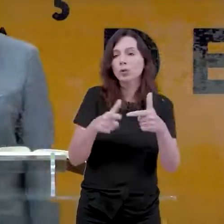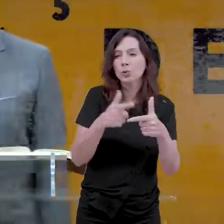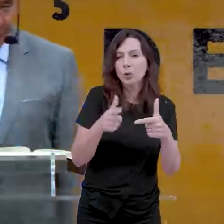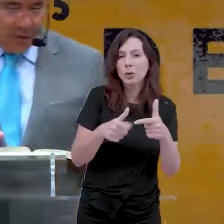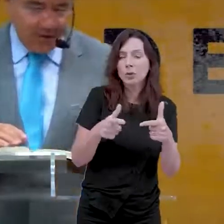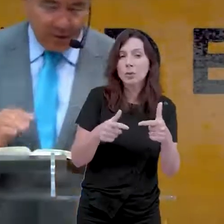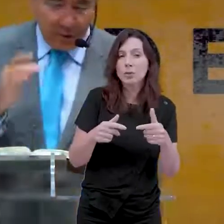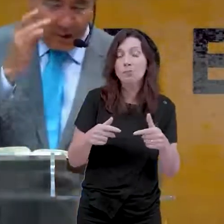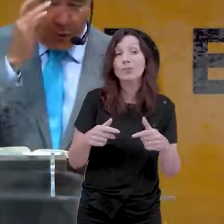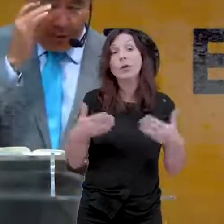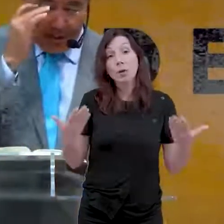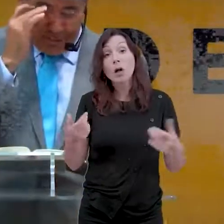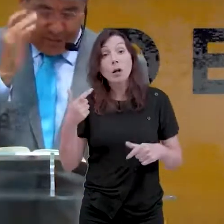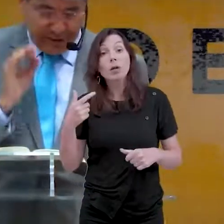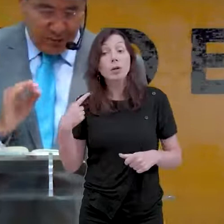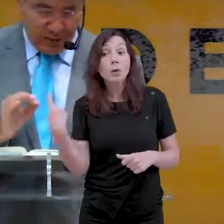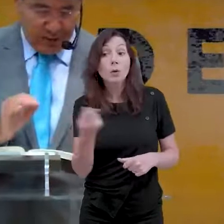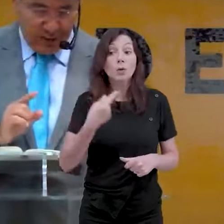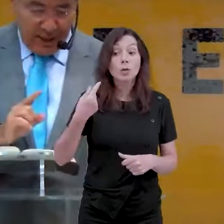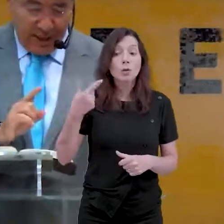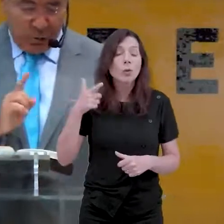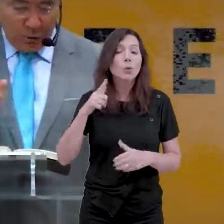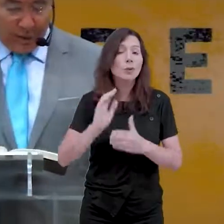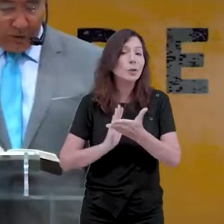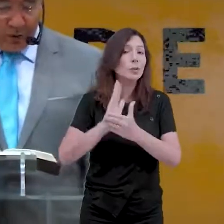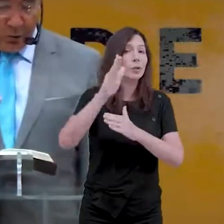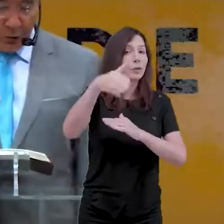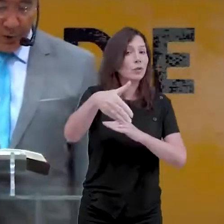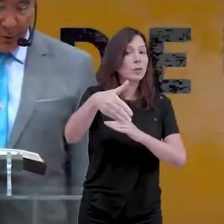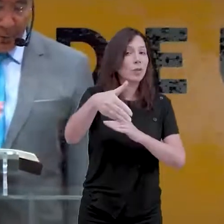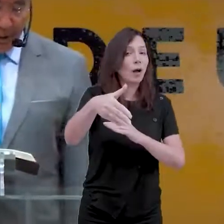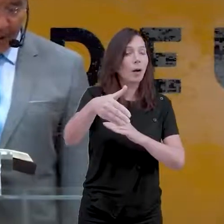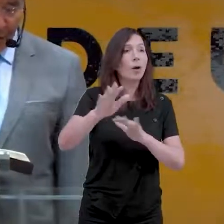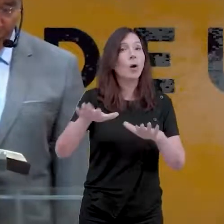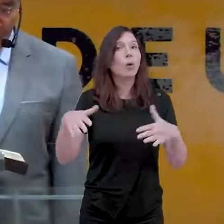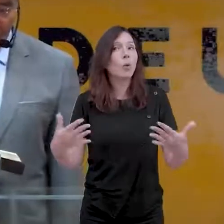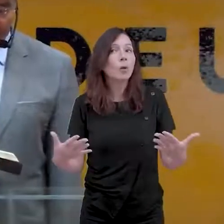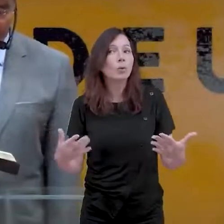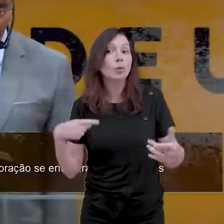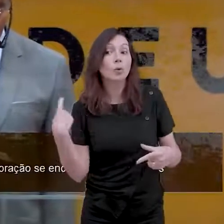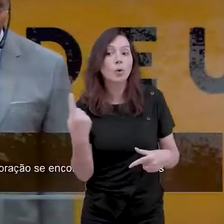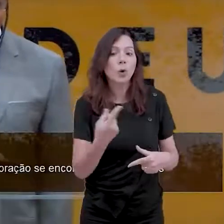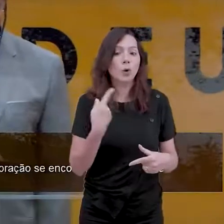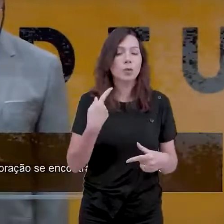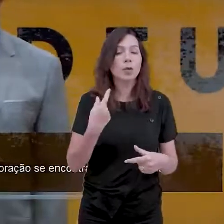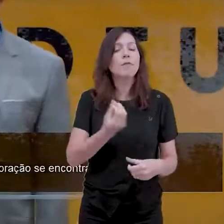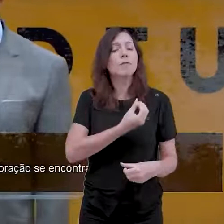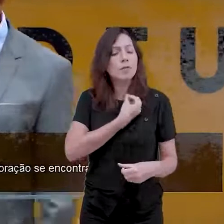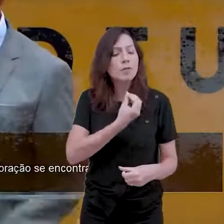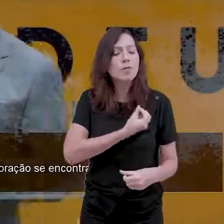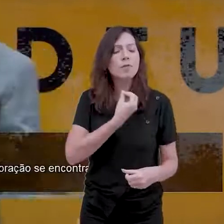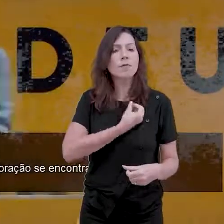circunstancial. Veja comigo o versículo 5b e o versículo 6. Em cujo coração se encontram os caminhos aplanados, o qual passando pelo